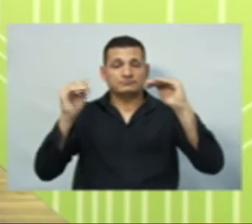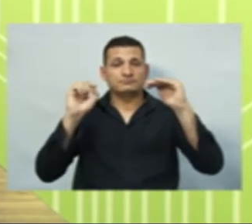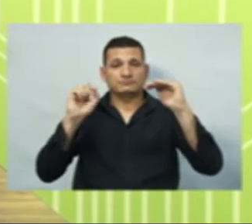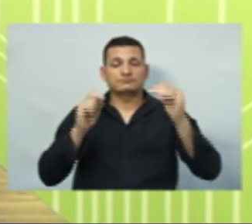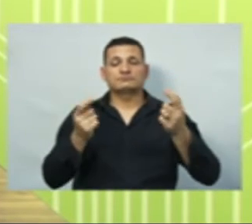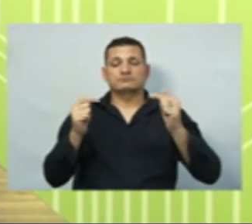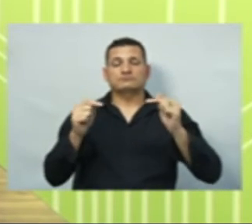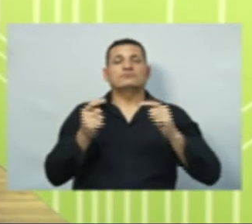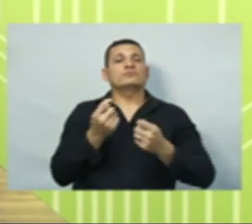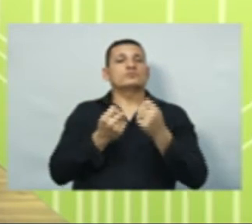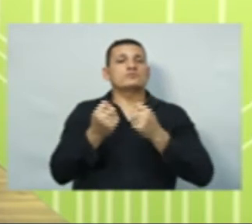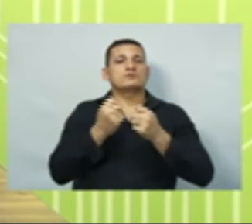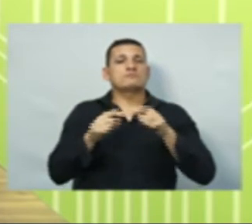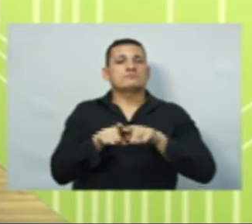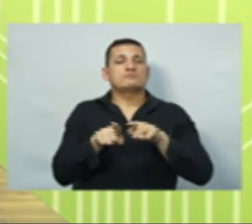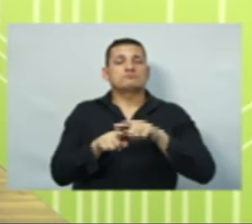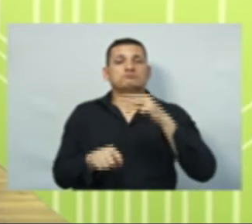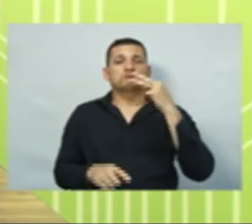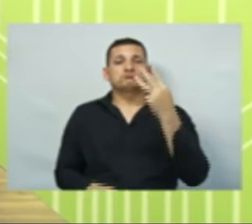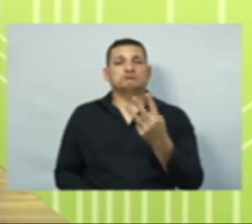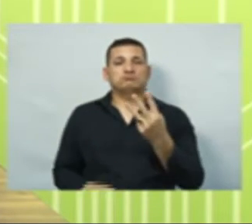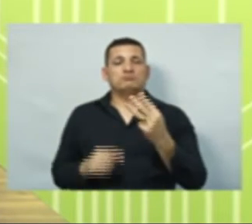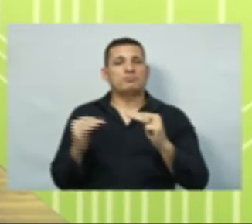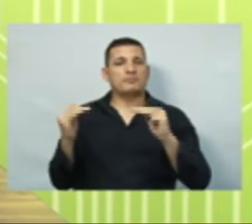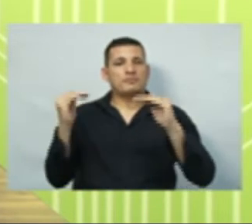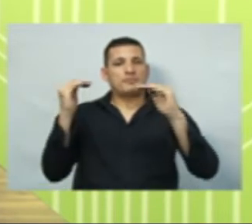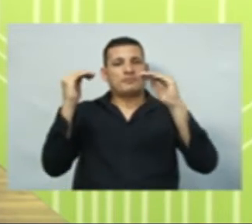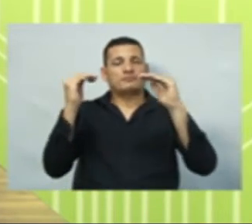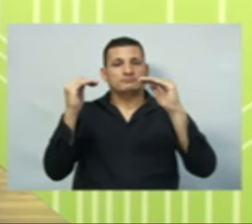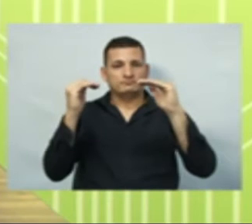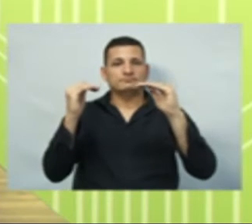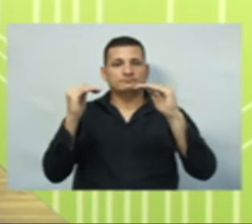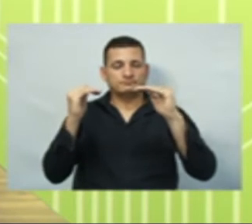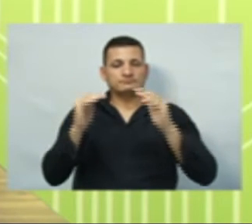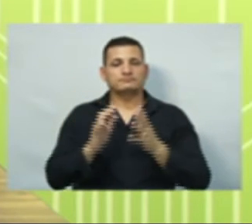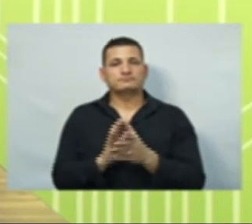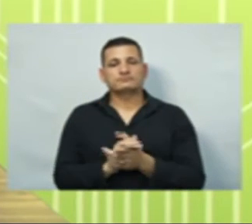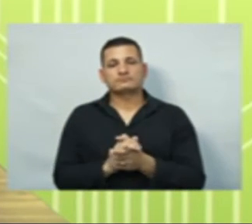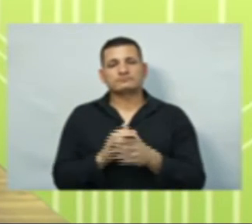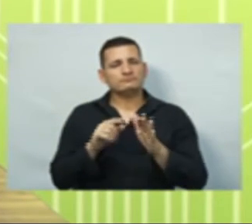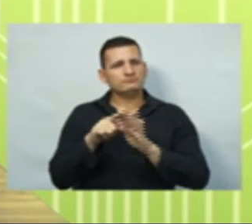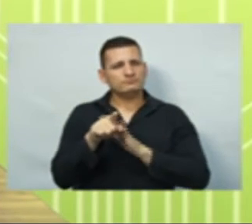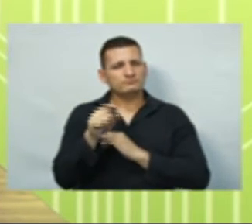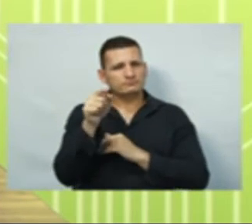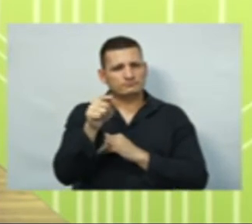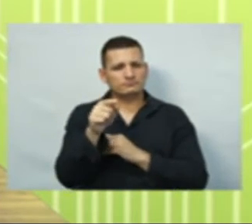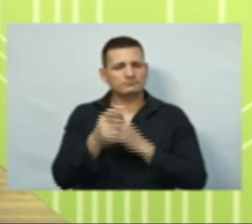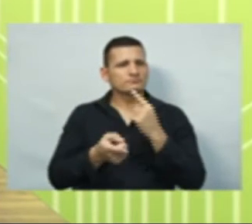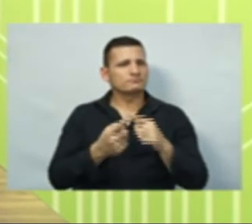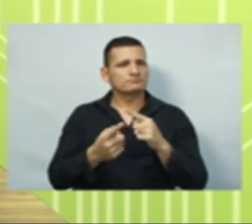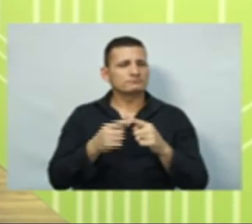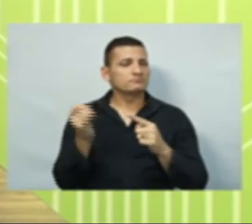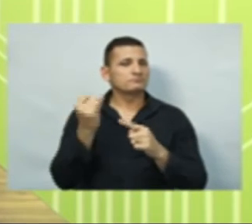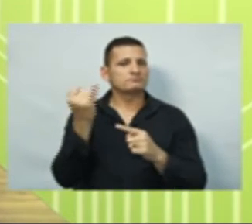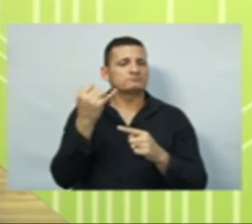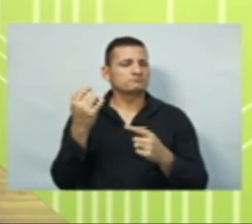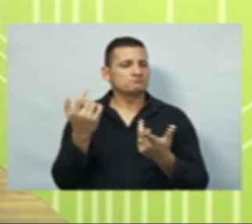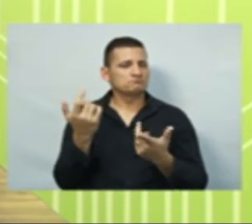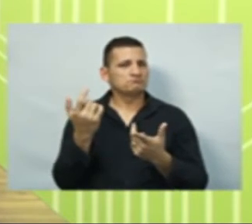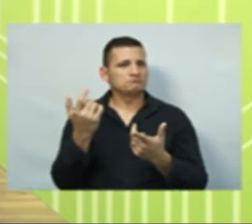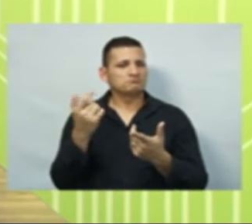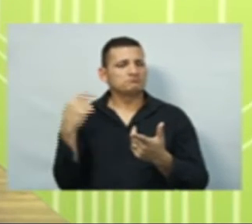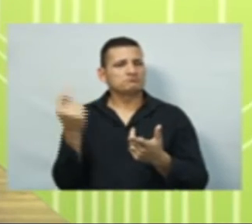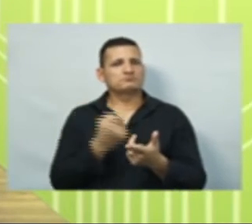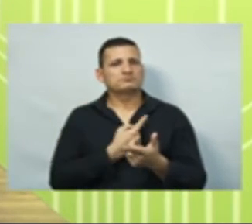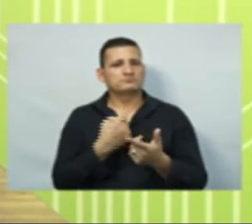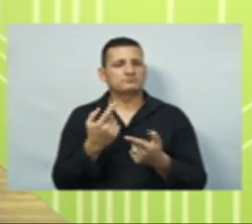que um país deixe de ser subdesenvolvido e passe a se tornar desenvolvido. E pergunto para você, por que é importante para a gente? Por que a gente quer